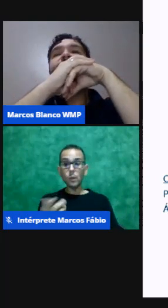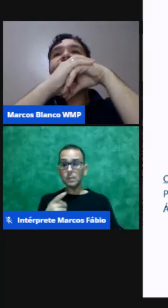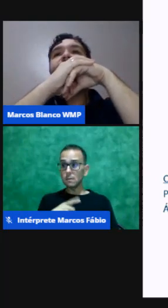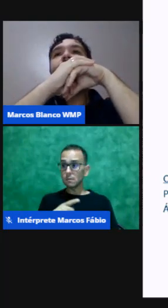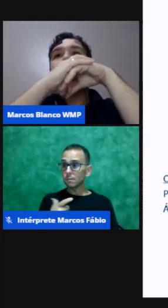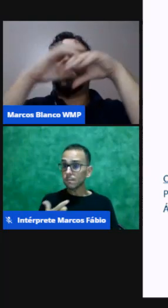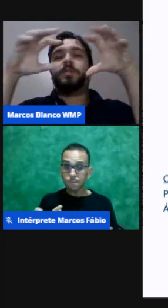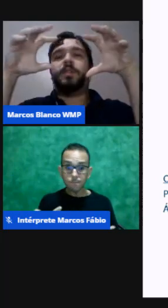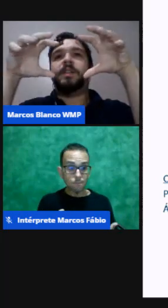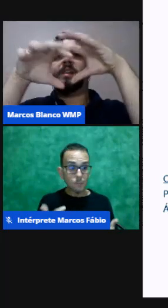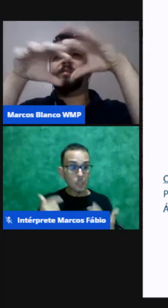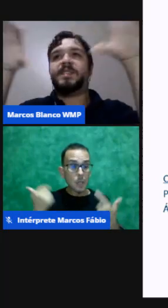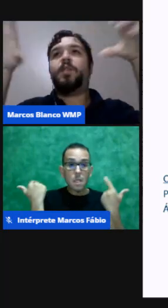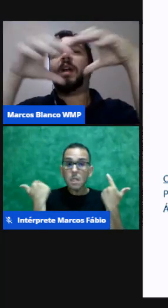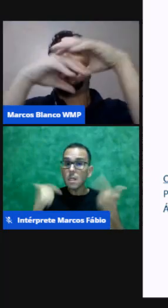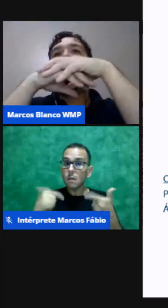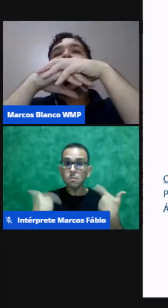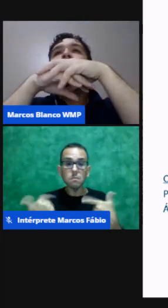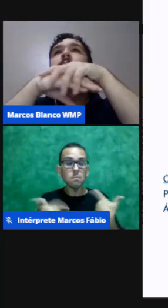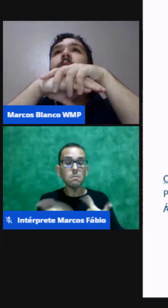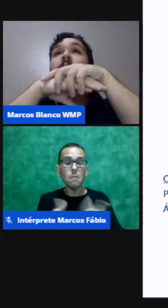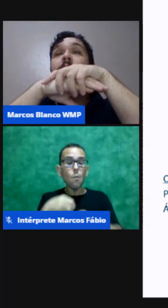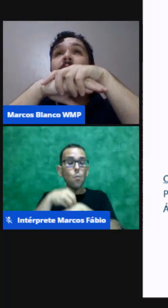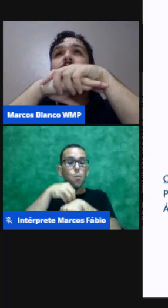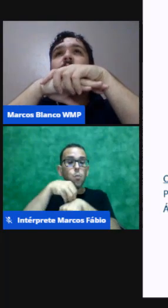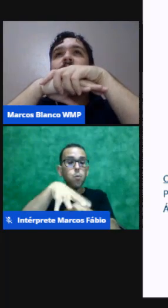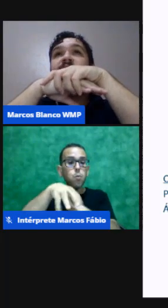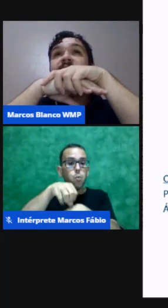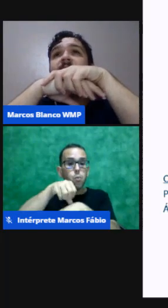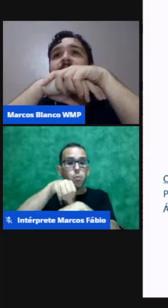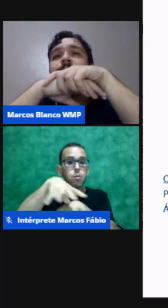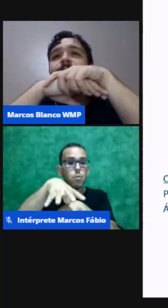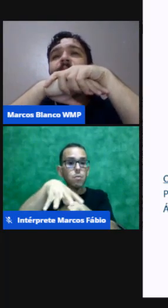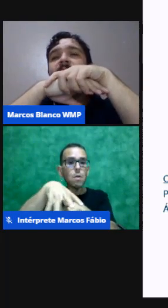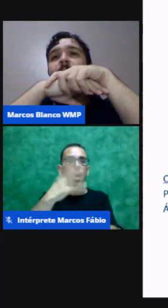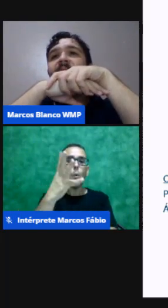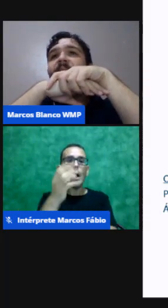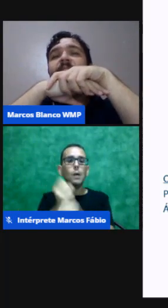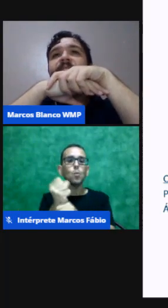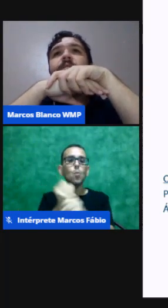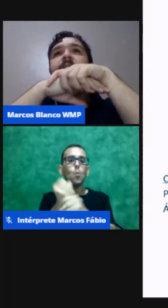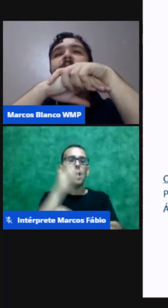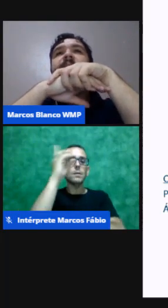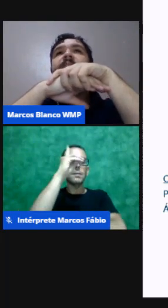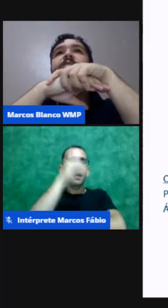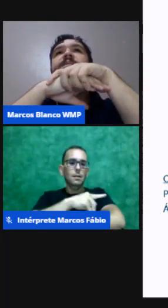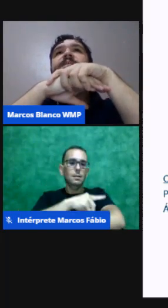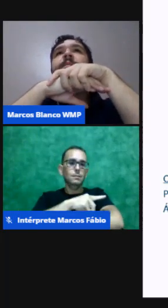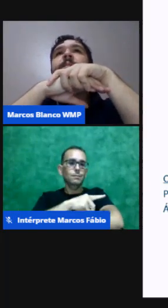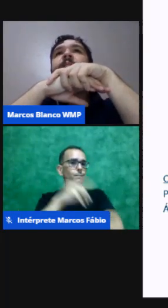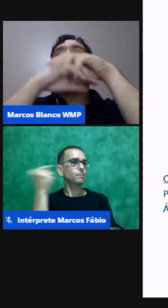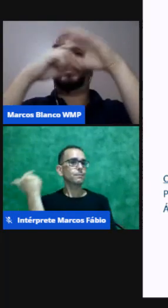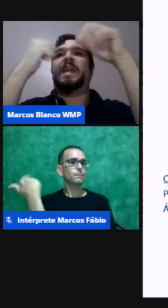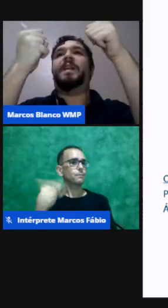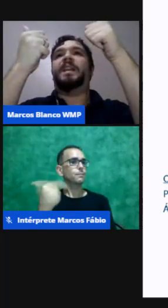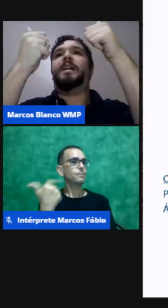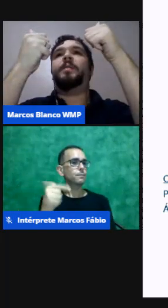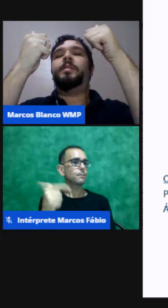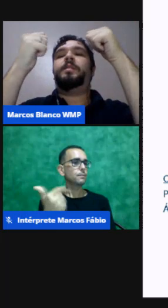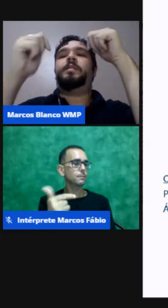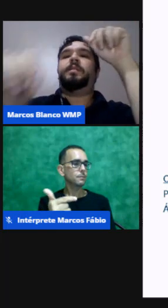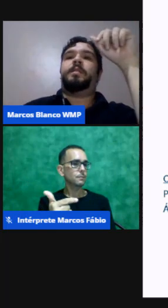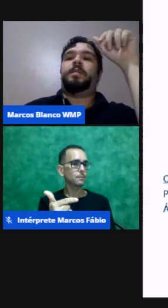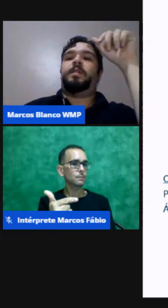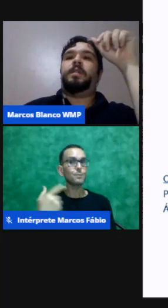tem mais transmissão autóctone, transmissão local, há 4 anos de dengue. Para dengue você não tem essa transmissão, o que é